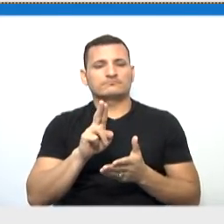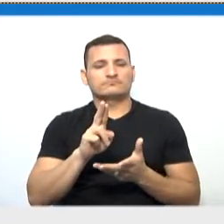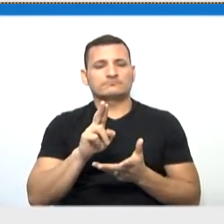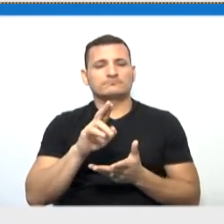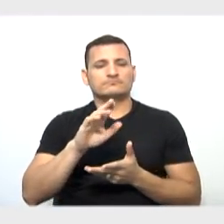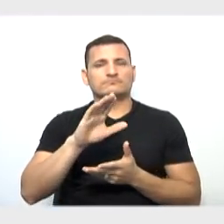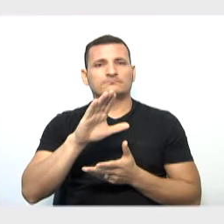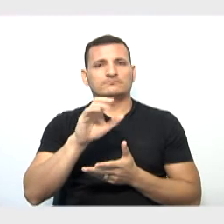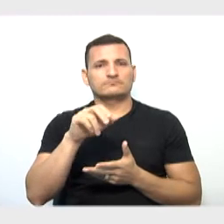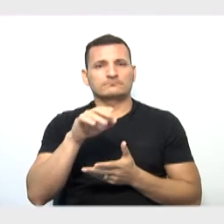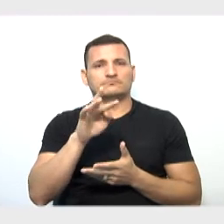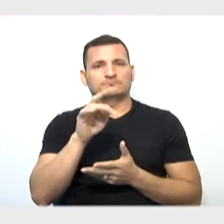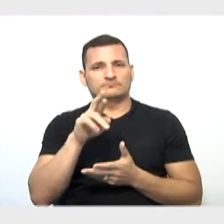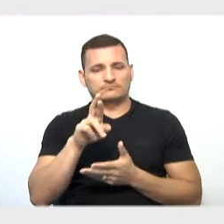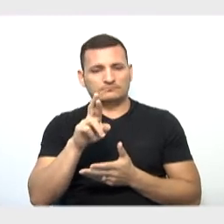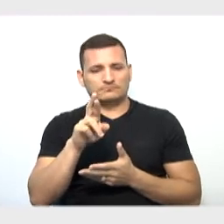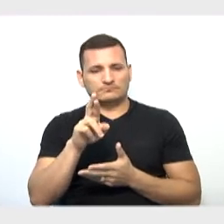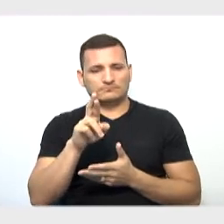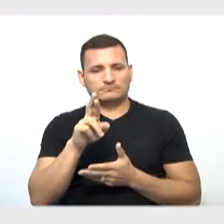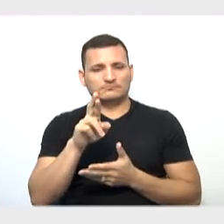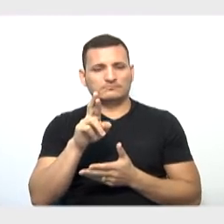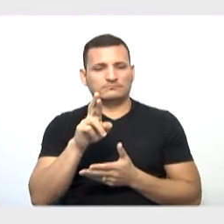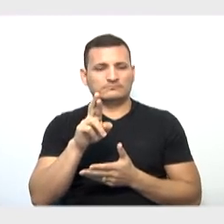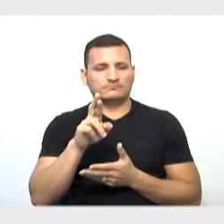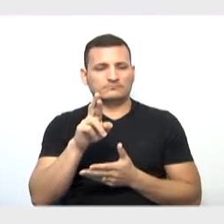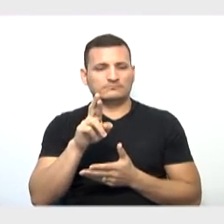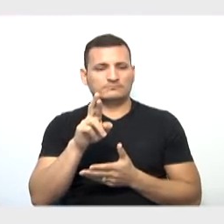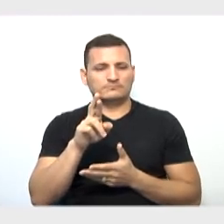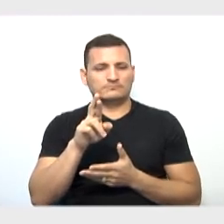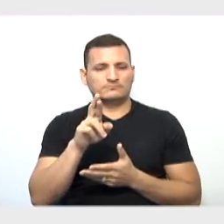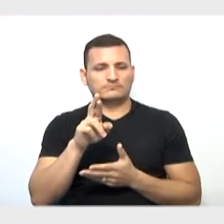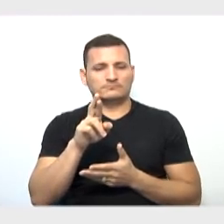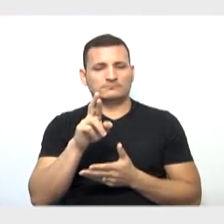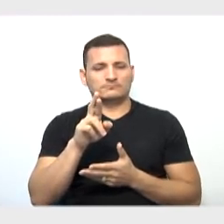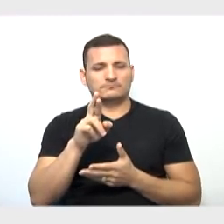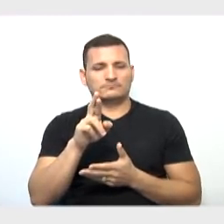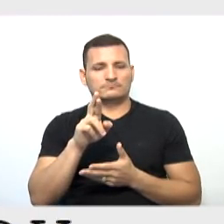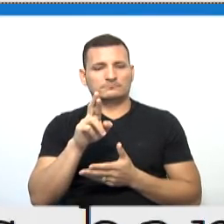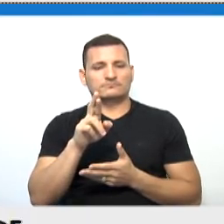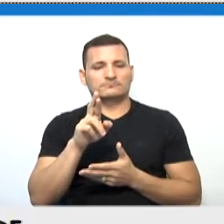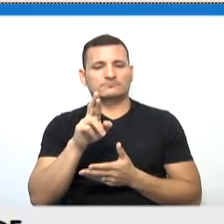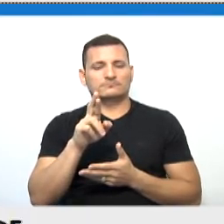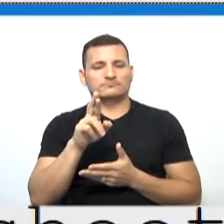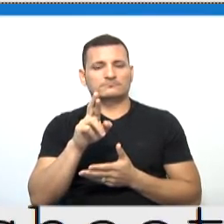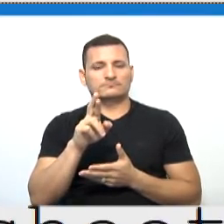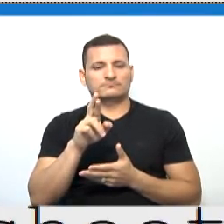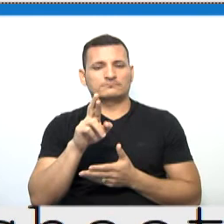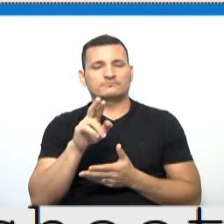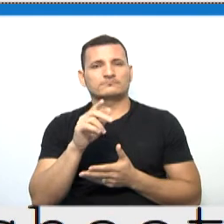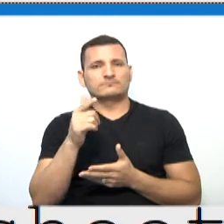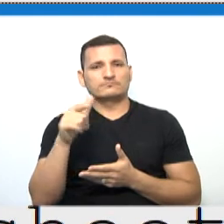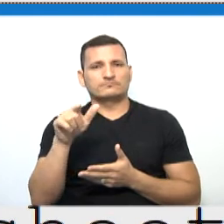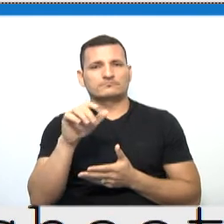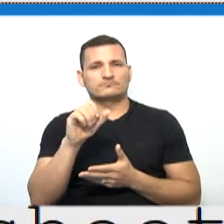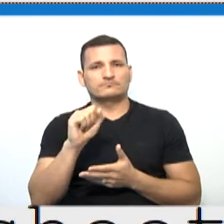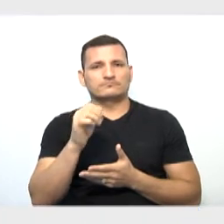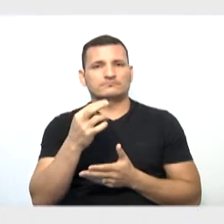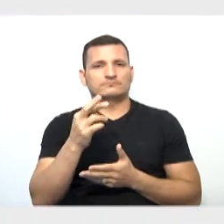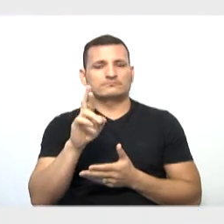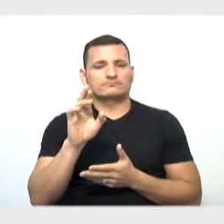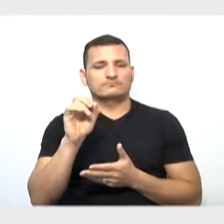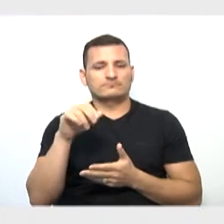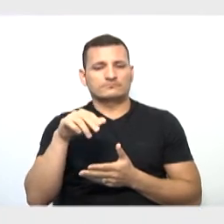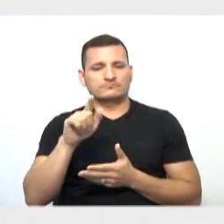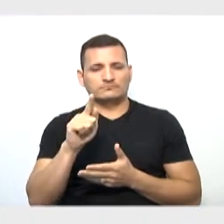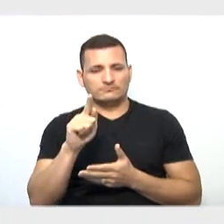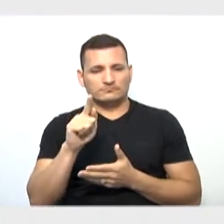usar center, para ele ficar centralizado. E vou usar a outra tag strong,